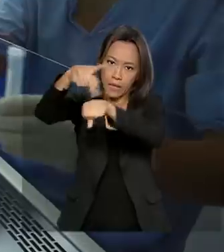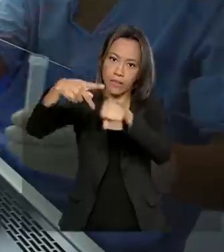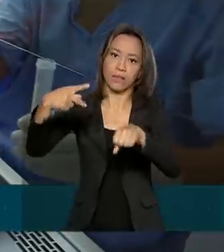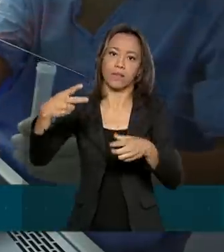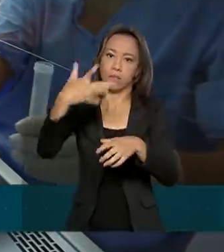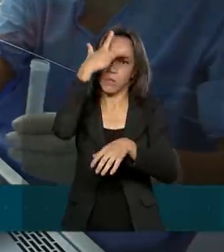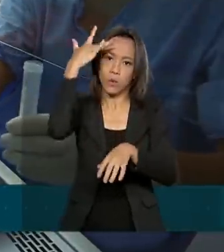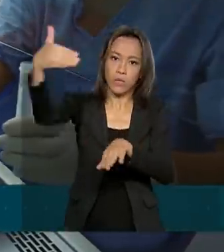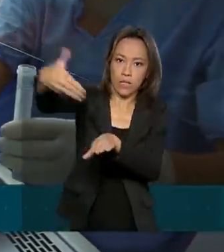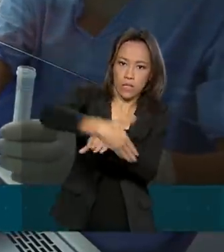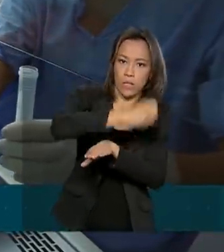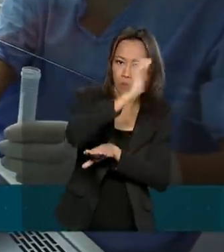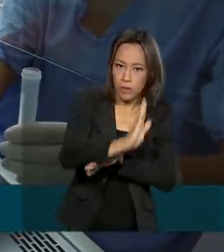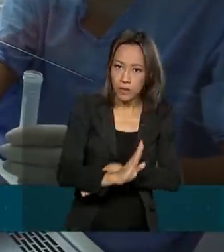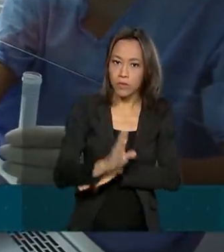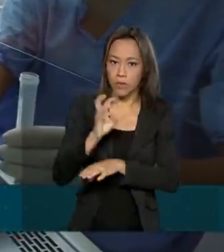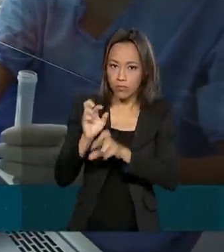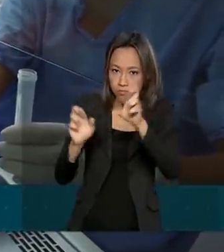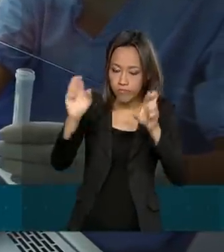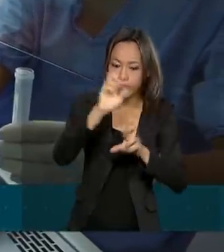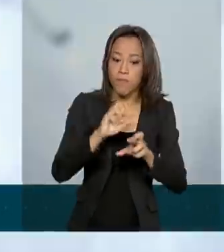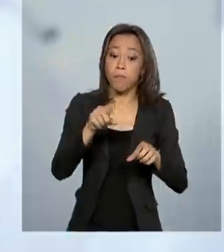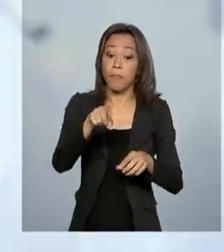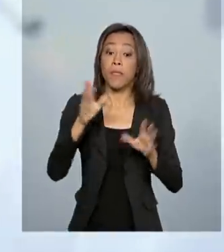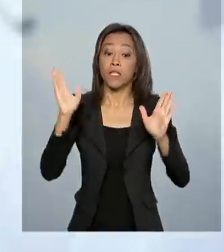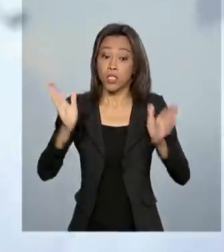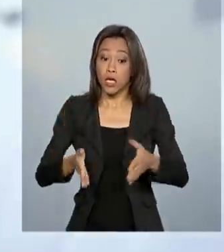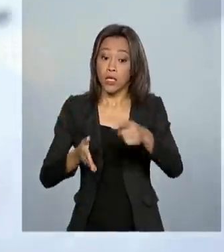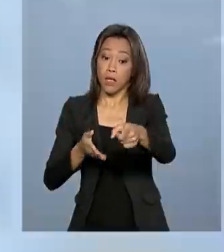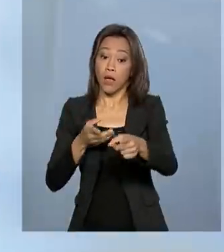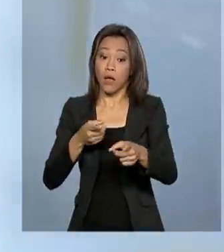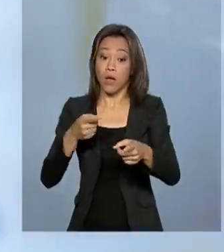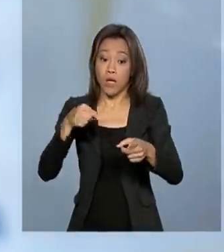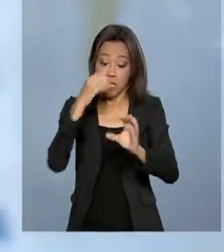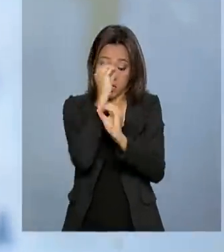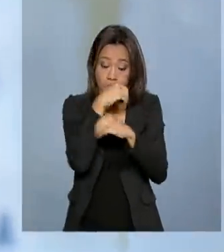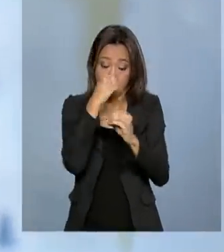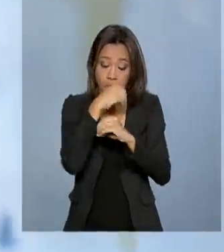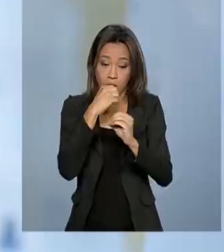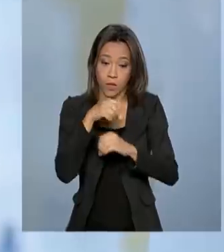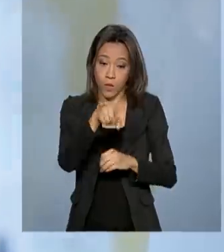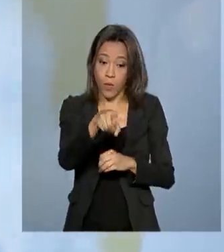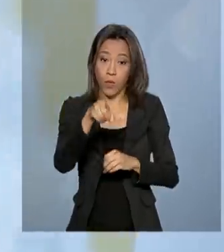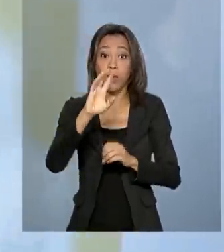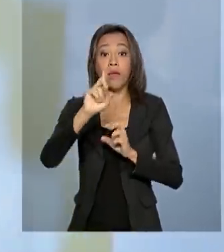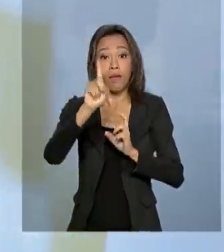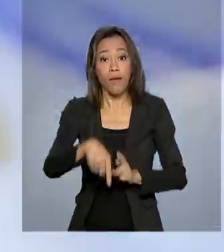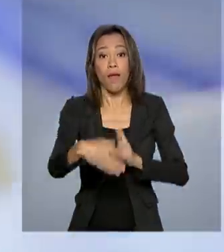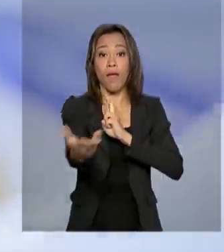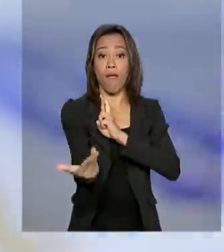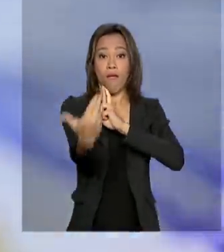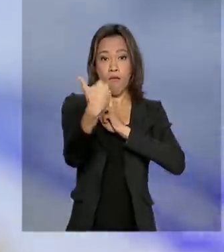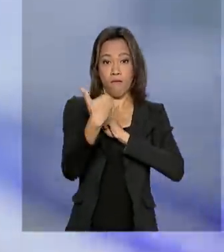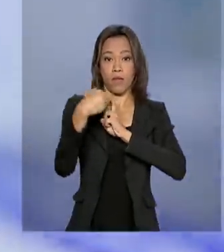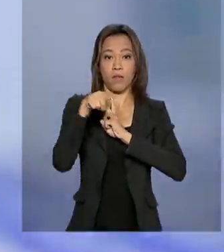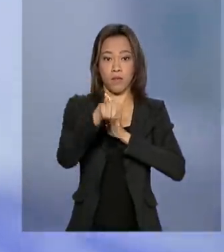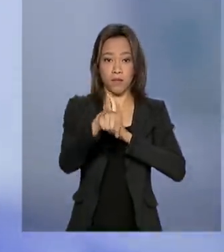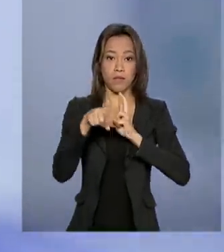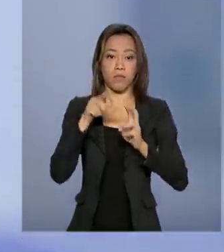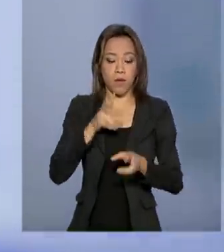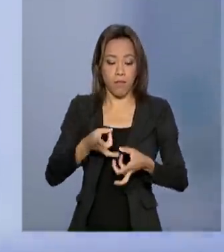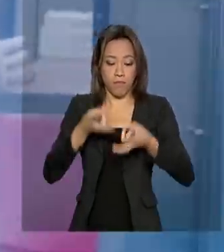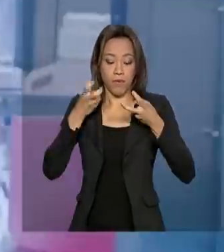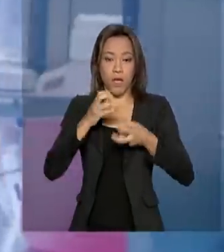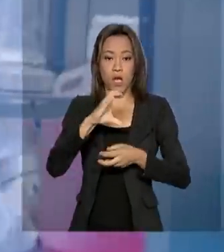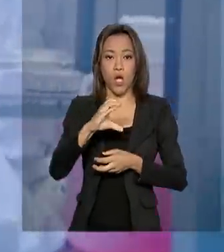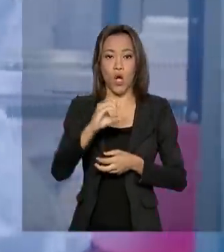capacidade de identificar o vírus geneticamente o laboratório referência para a detecção do coroné vírus é o da